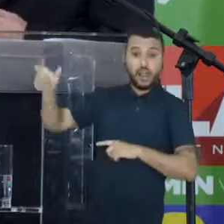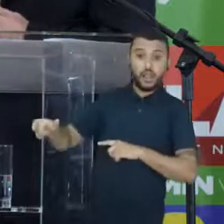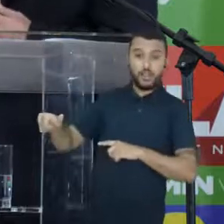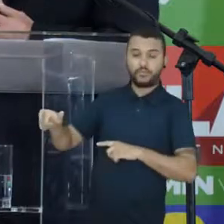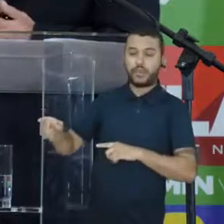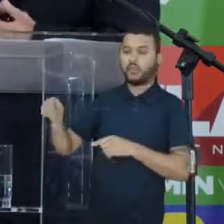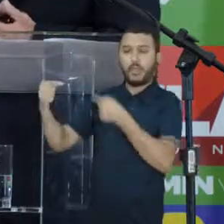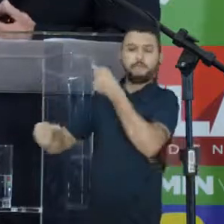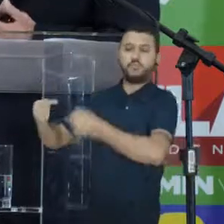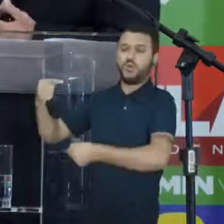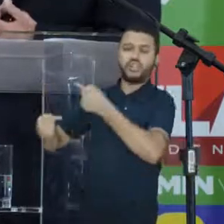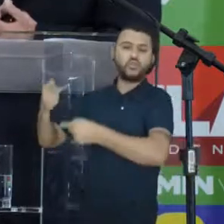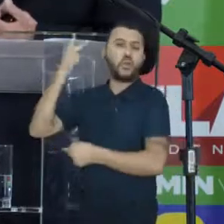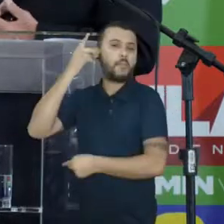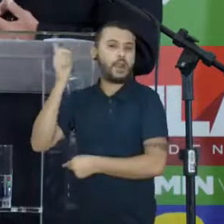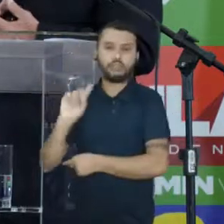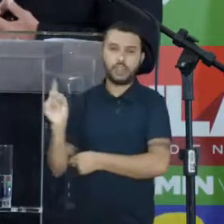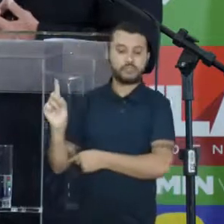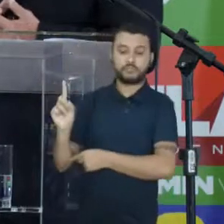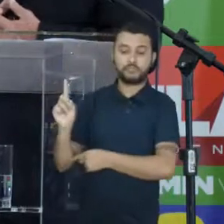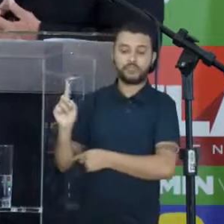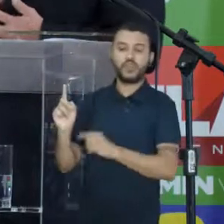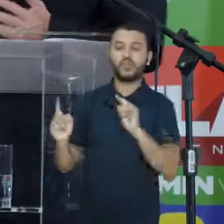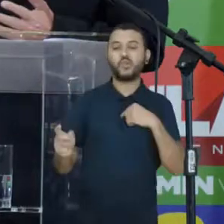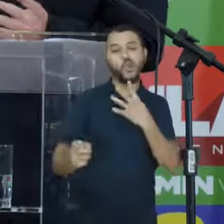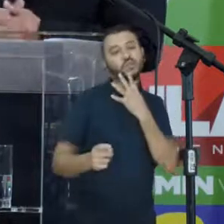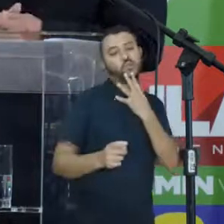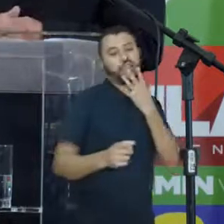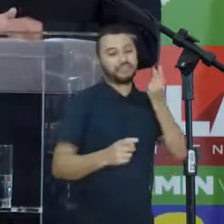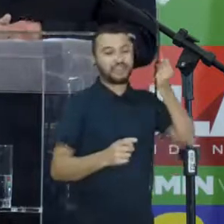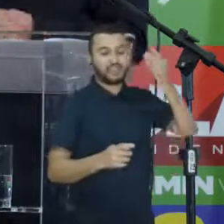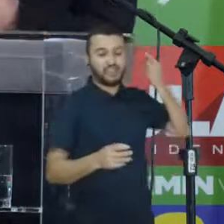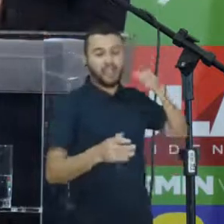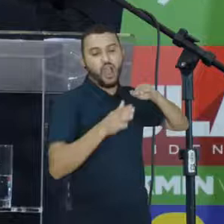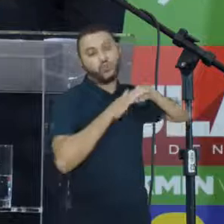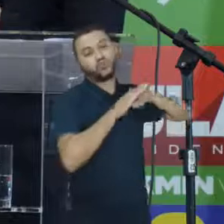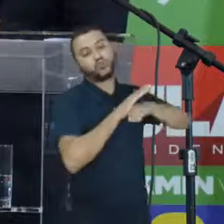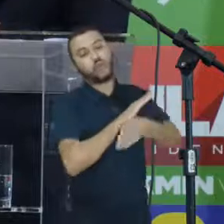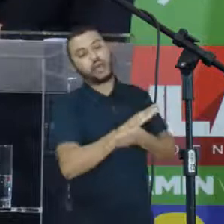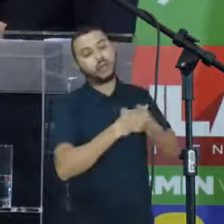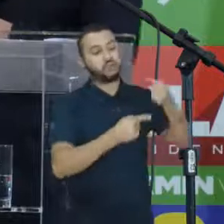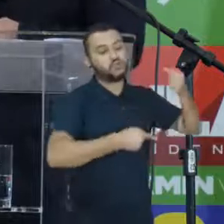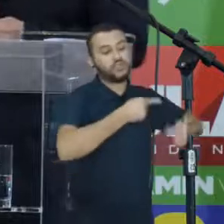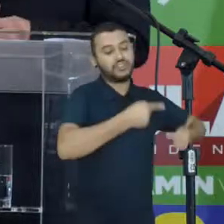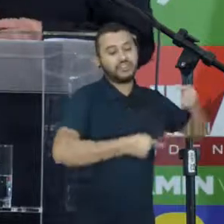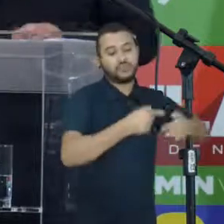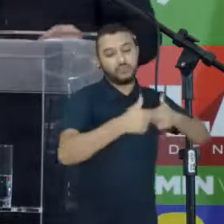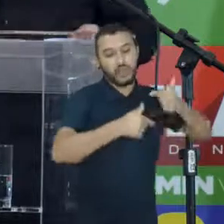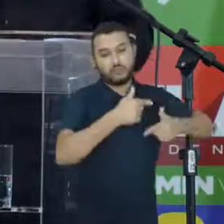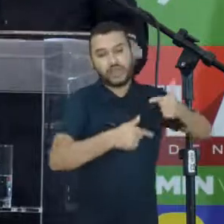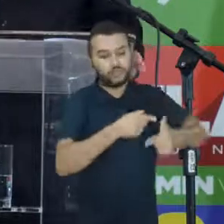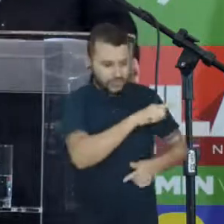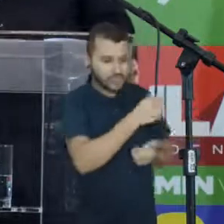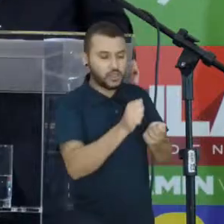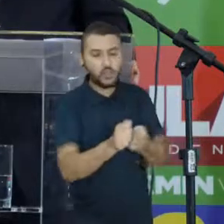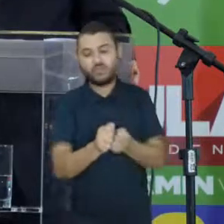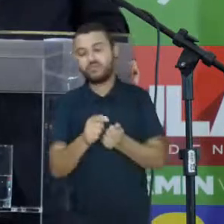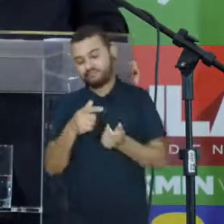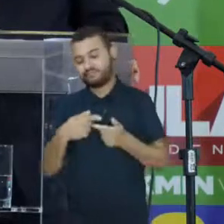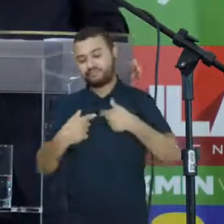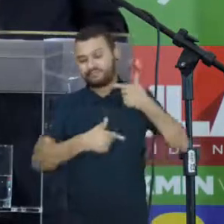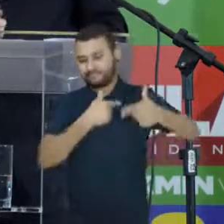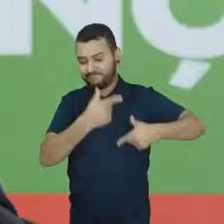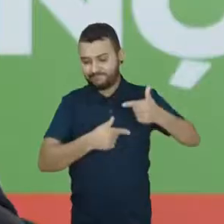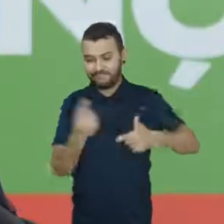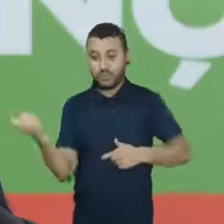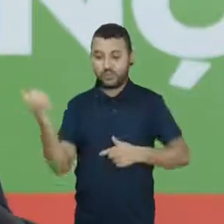normal daquele que a gente estava habituado a combater, e você já participou de muitas eleições. Nós estamos